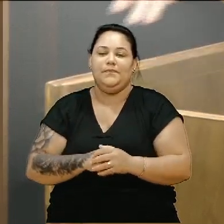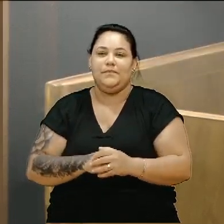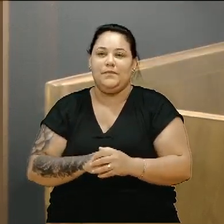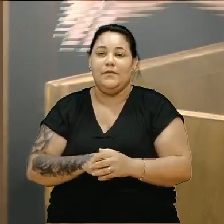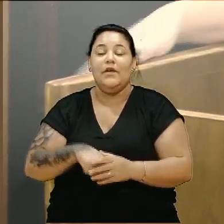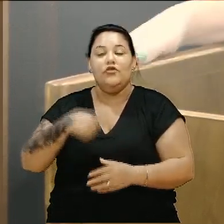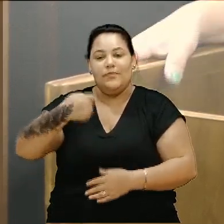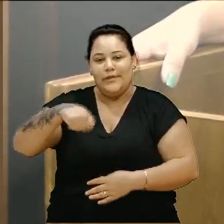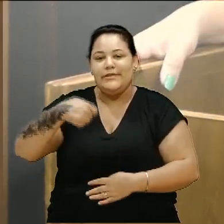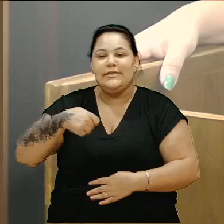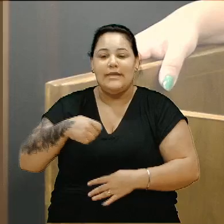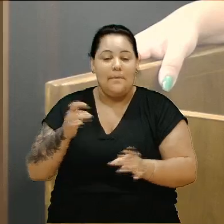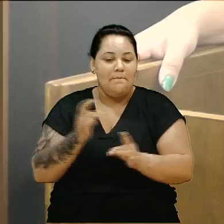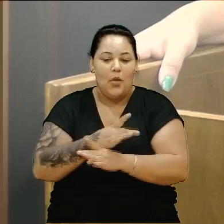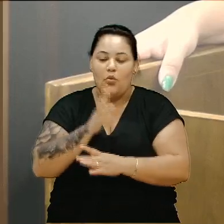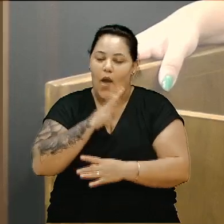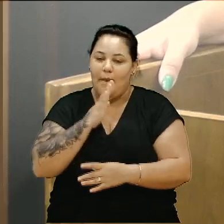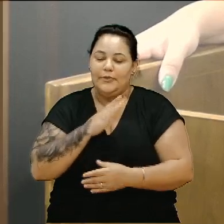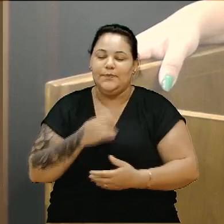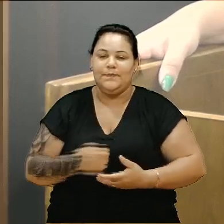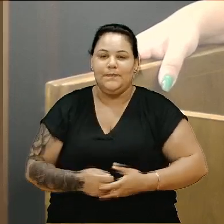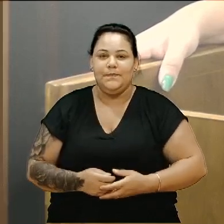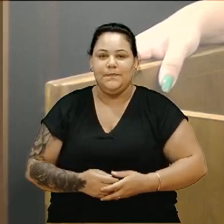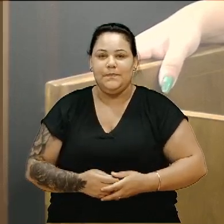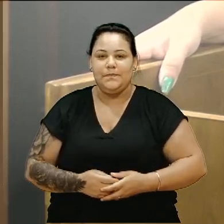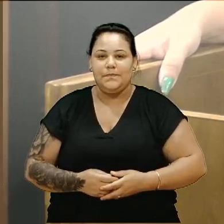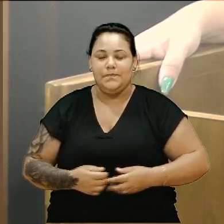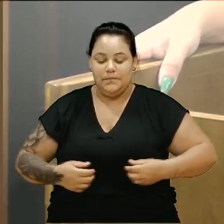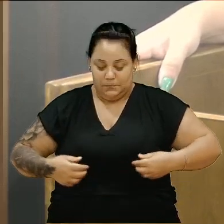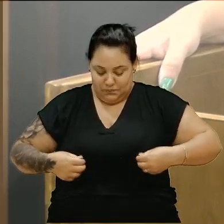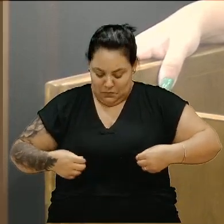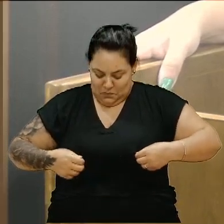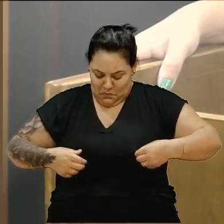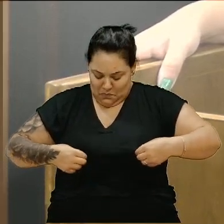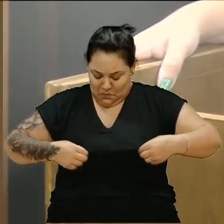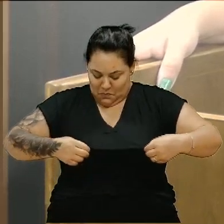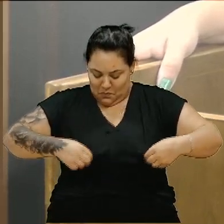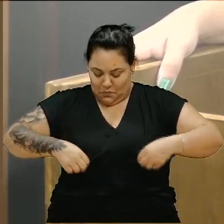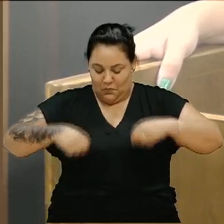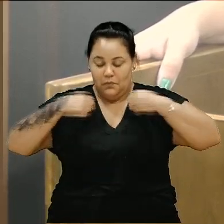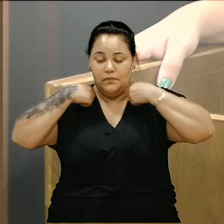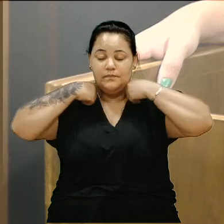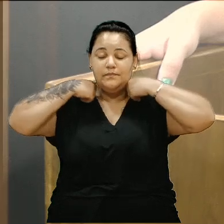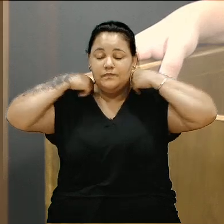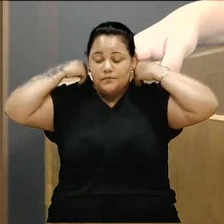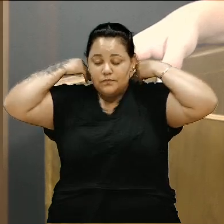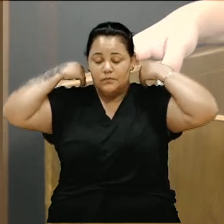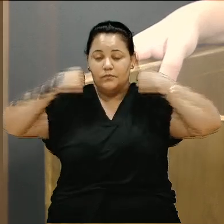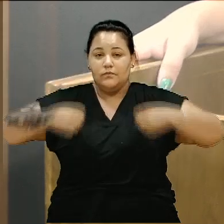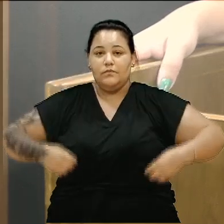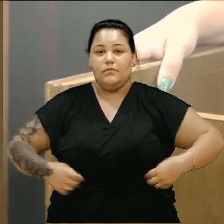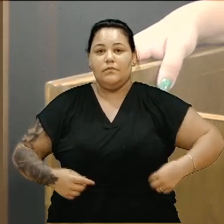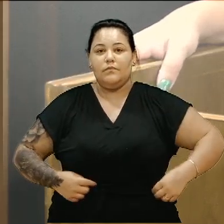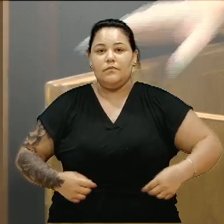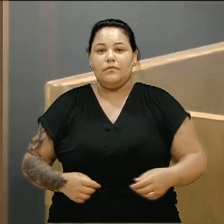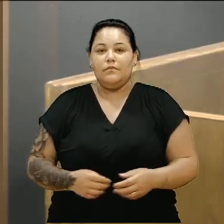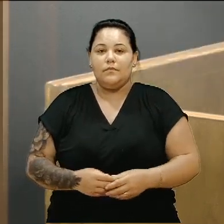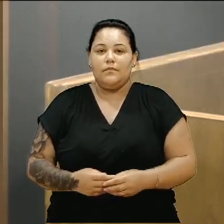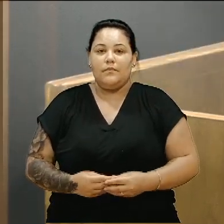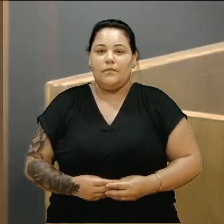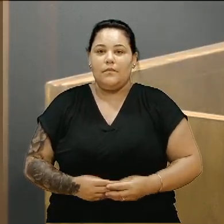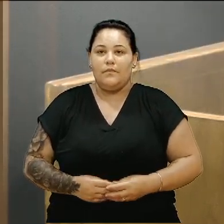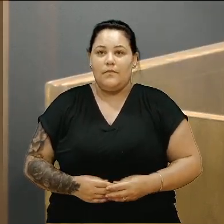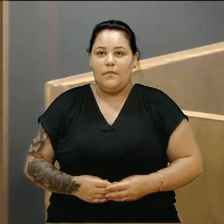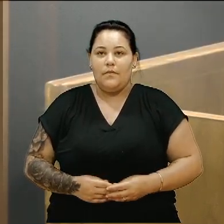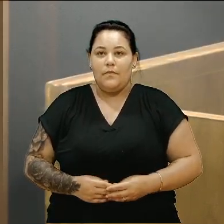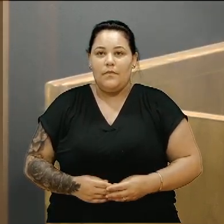gente precisa que o asfalto seja finalizado para isso. Além disso, a gente participou...